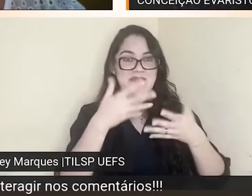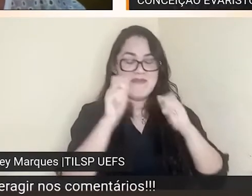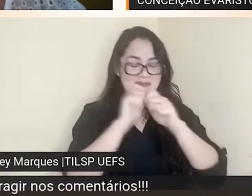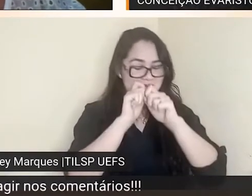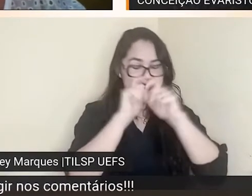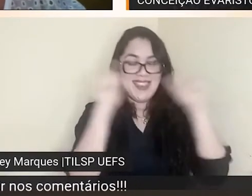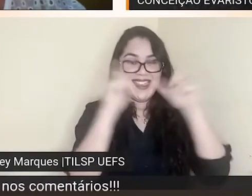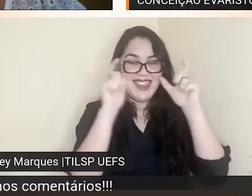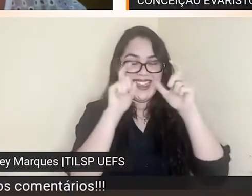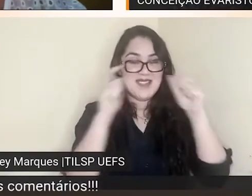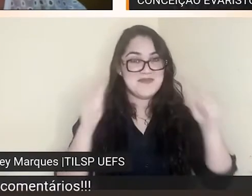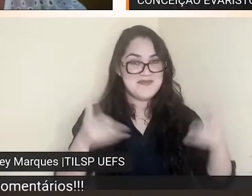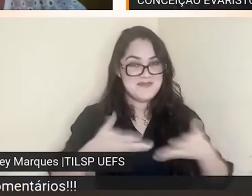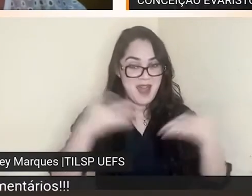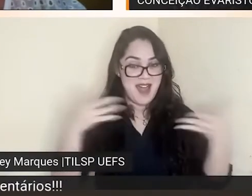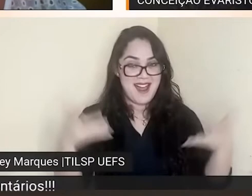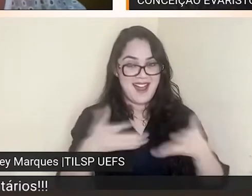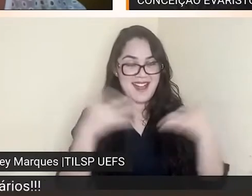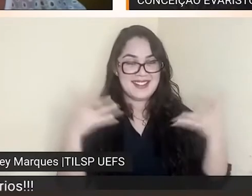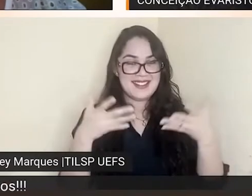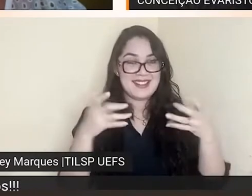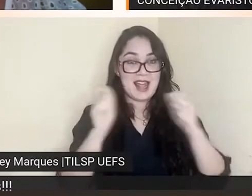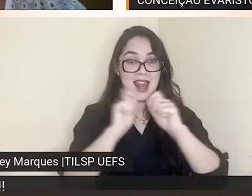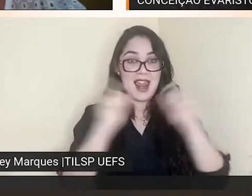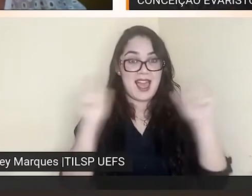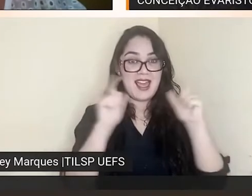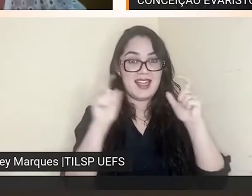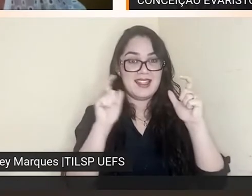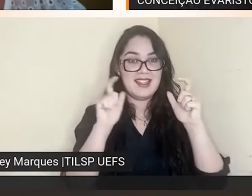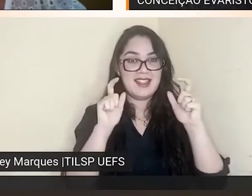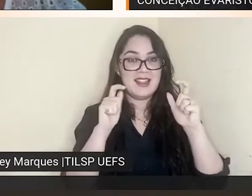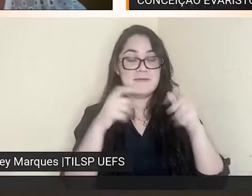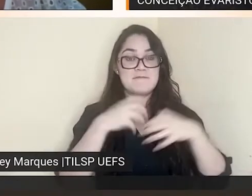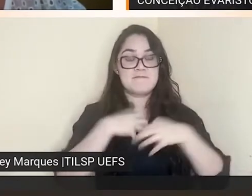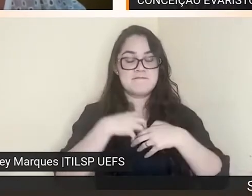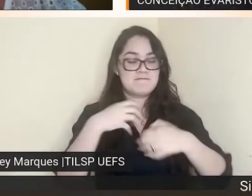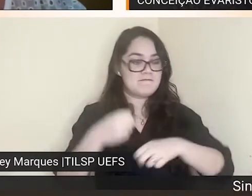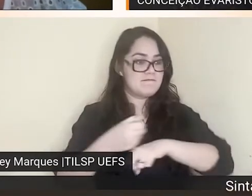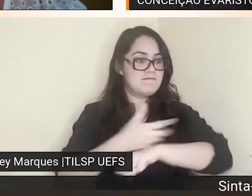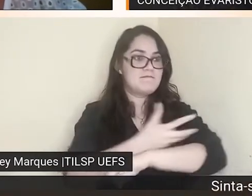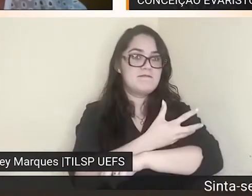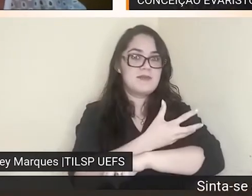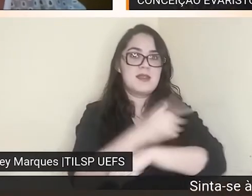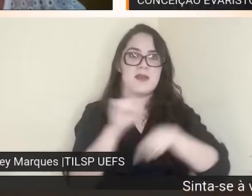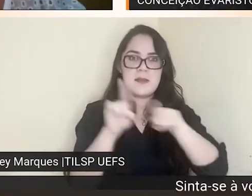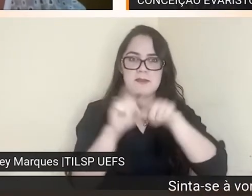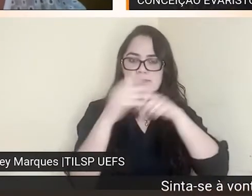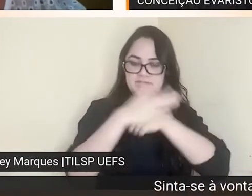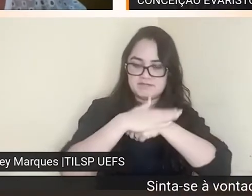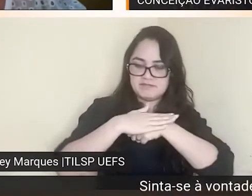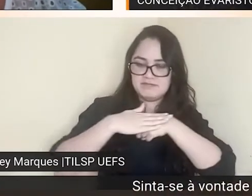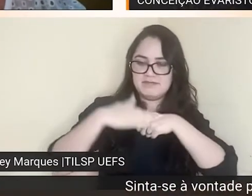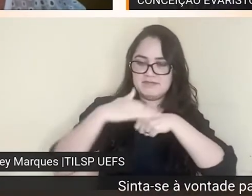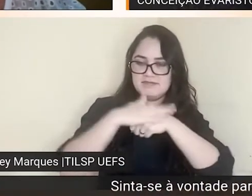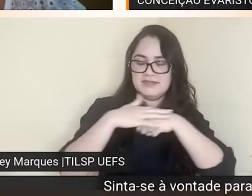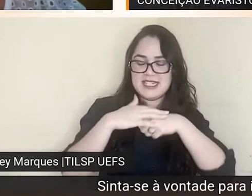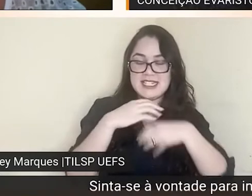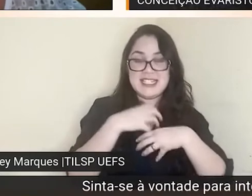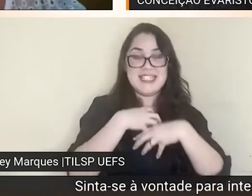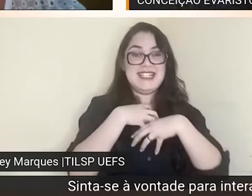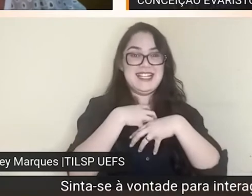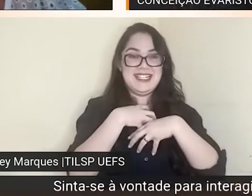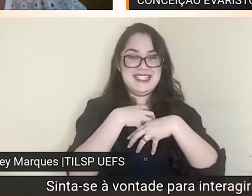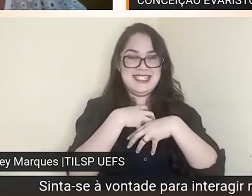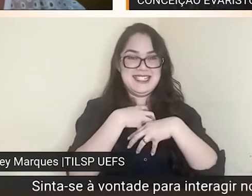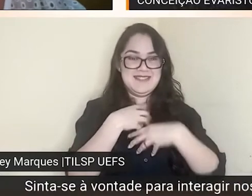nos sacode, nos alerta, nos emociona, nos abraça, nos toca, nos atravessa